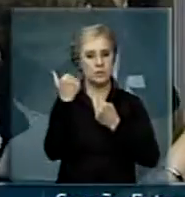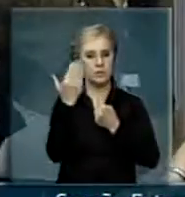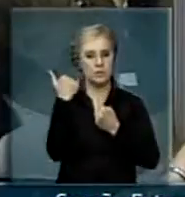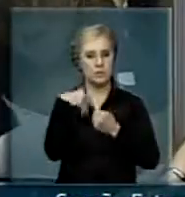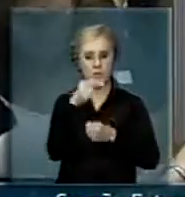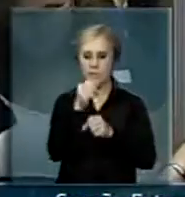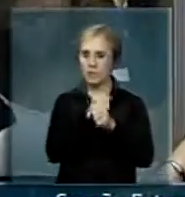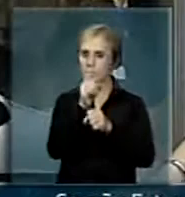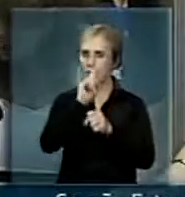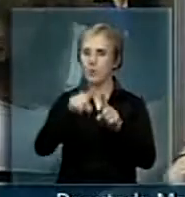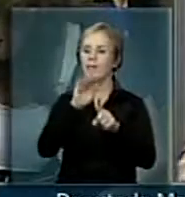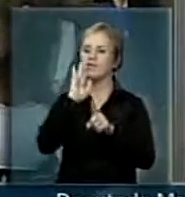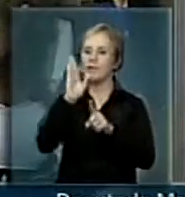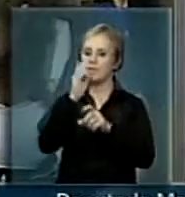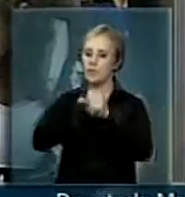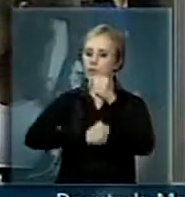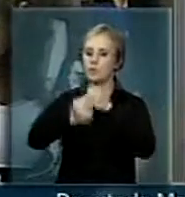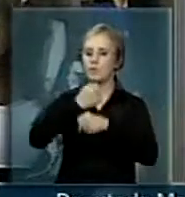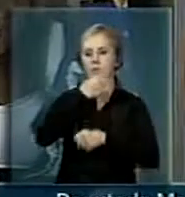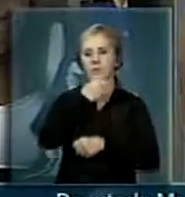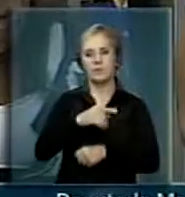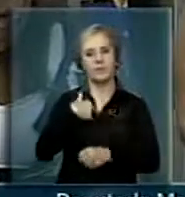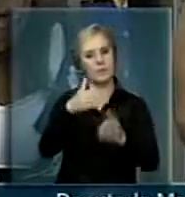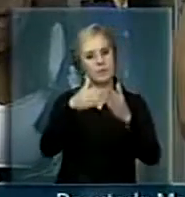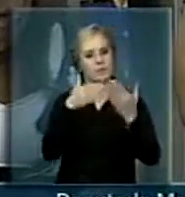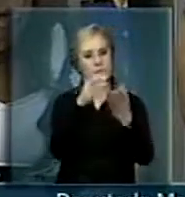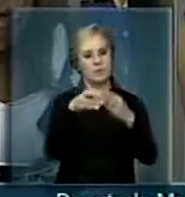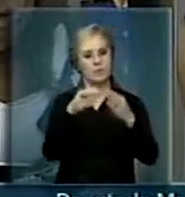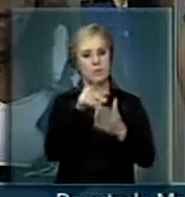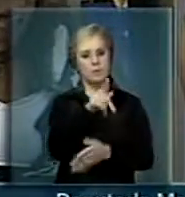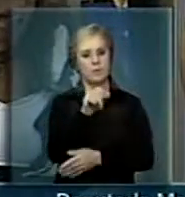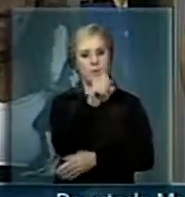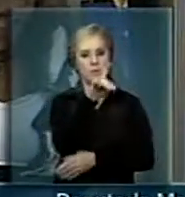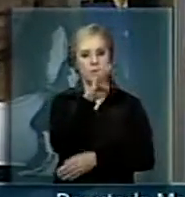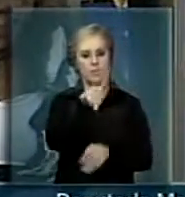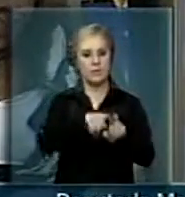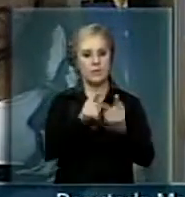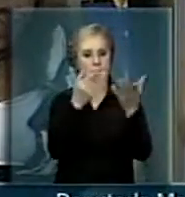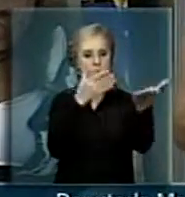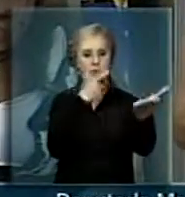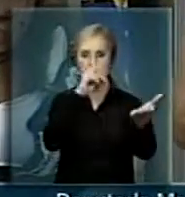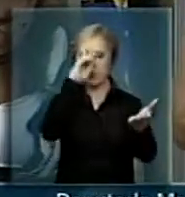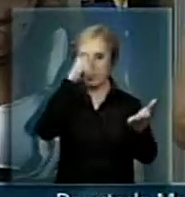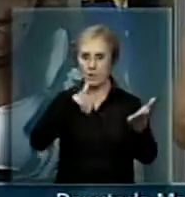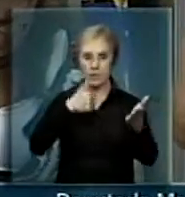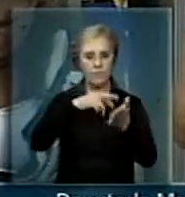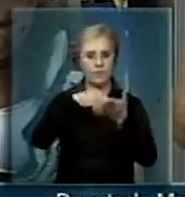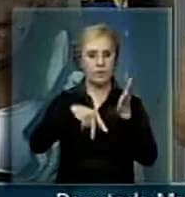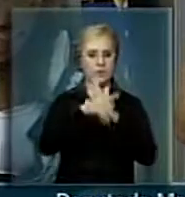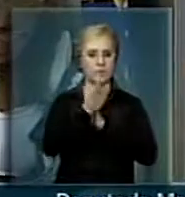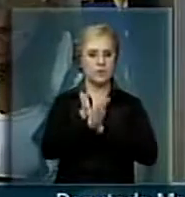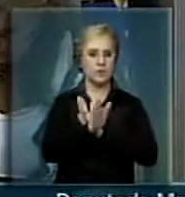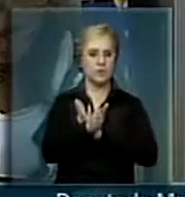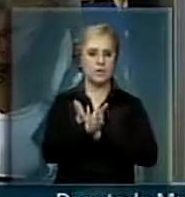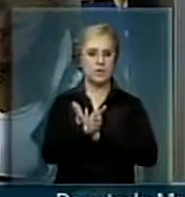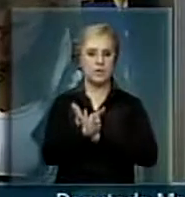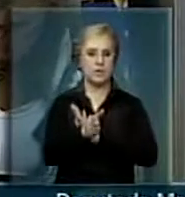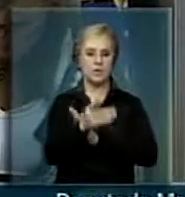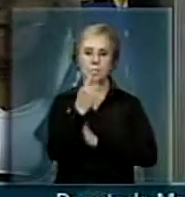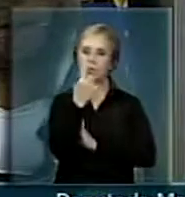há 7 anos. Mas eu gostaria de fazer o apelo à bancada do PSDB e à Vossa Excelência, dizendo que eu fui relatora por